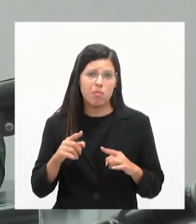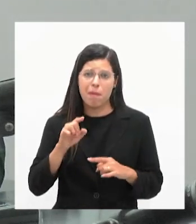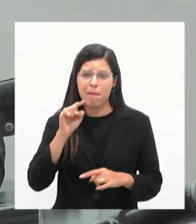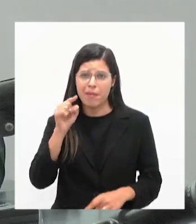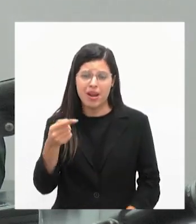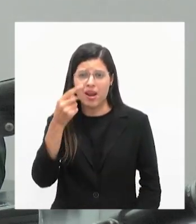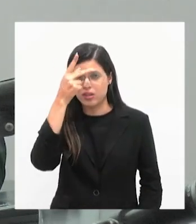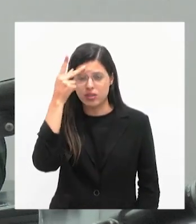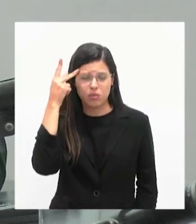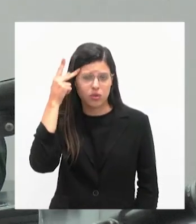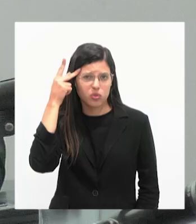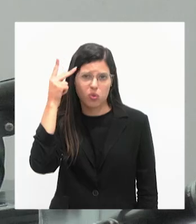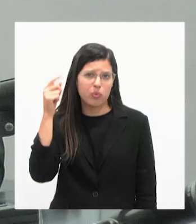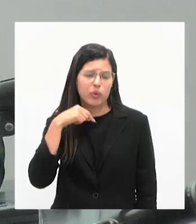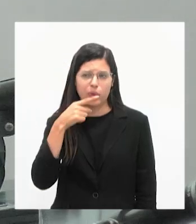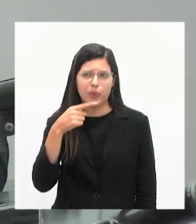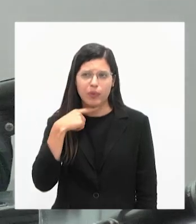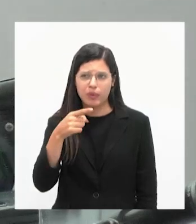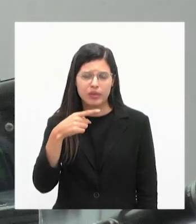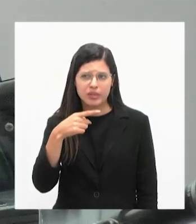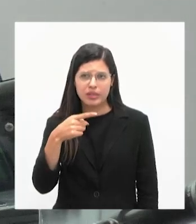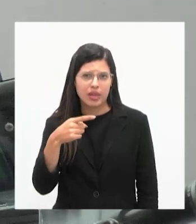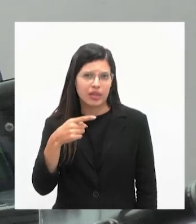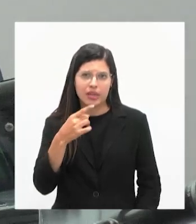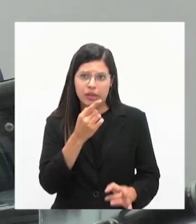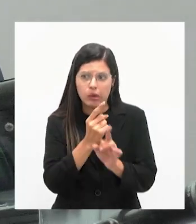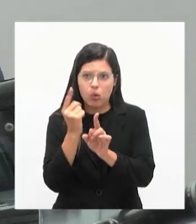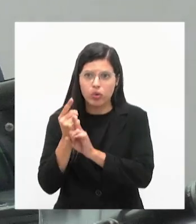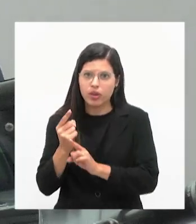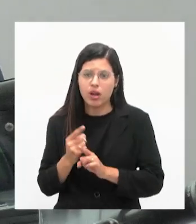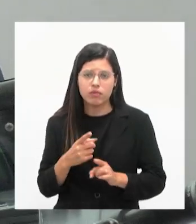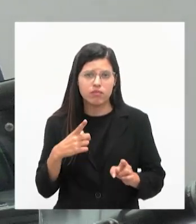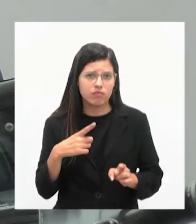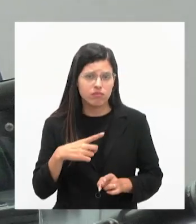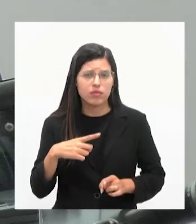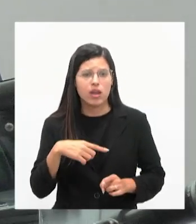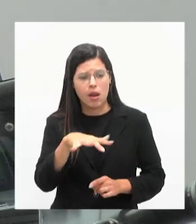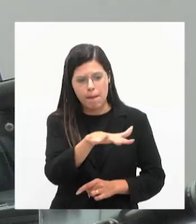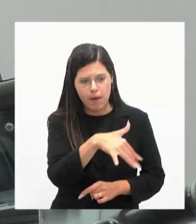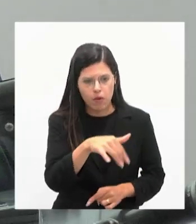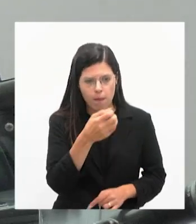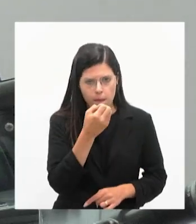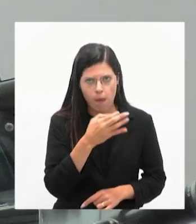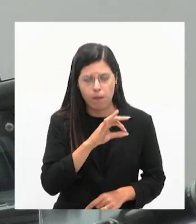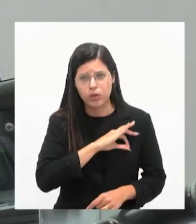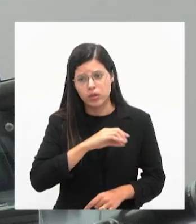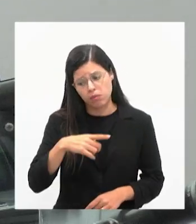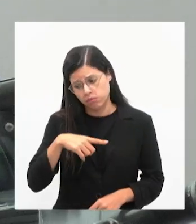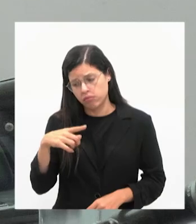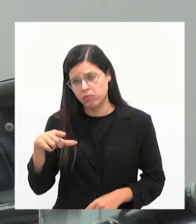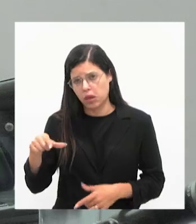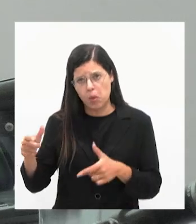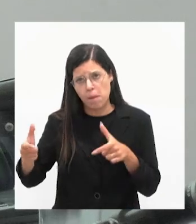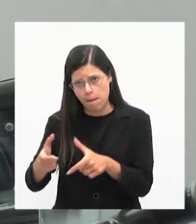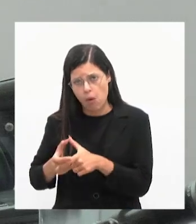como filtrar todo mundo. Tem a maioria de bons policiais, mas tem a minoria de maus policiais. Ou a participação no andar de